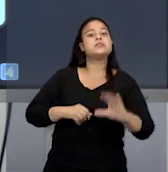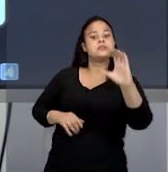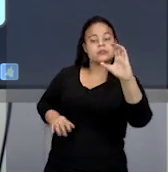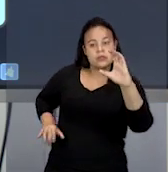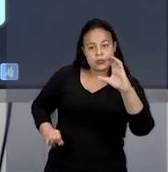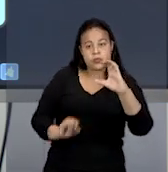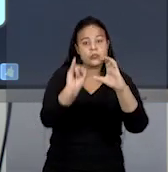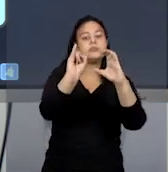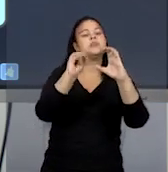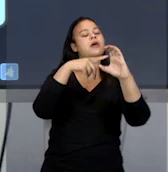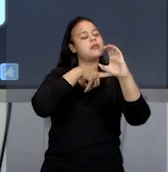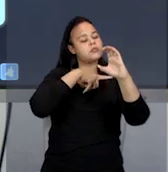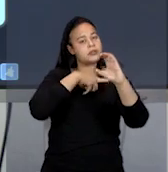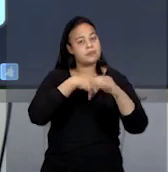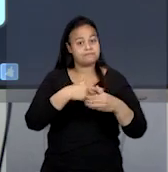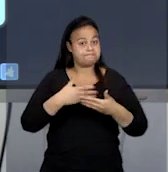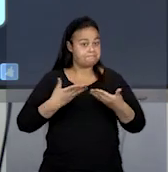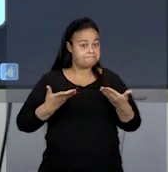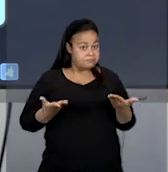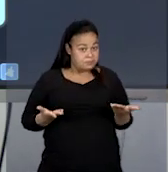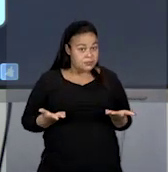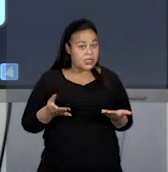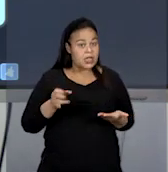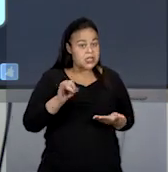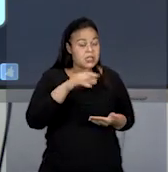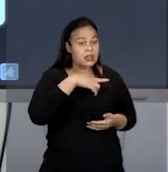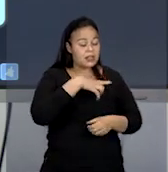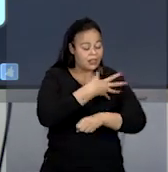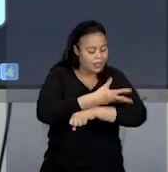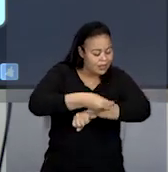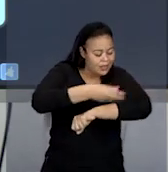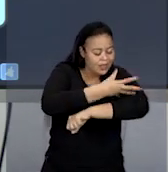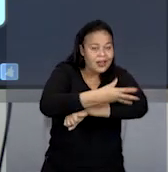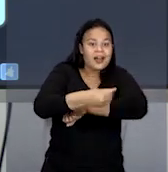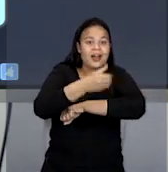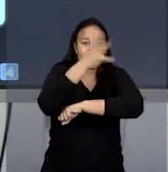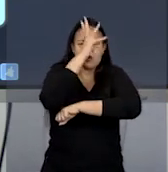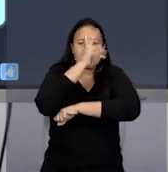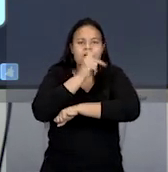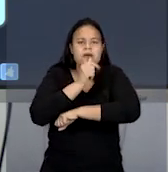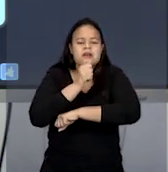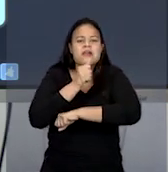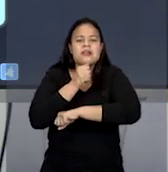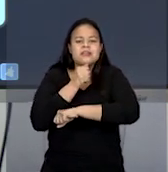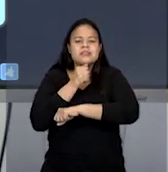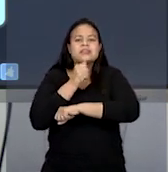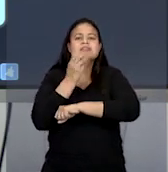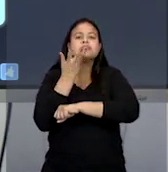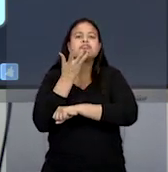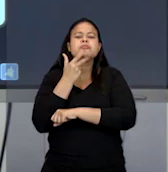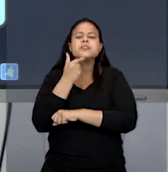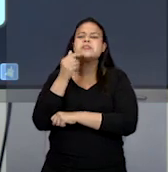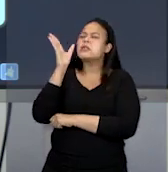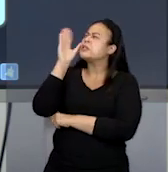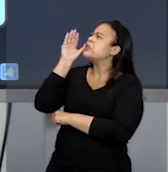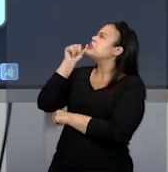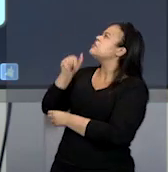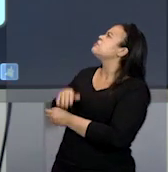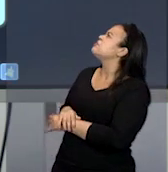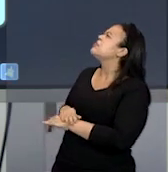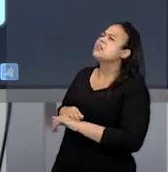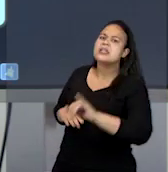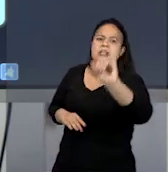Izão. Quando eu tenho pelagem colorida, olha só que interessante, não tem o